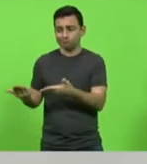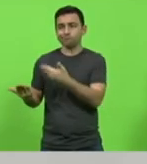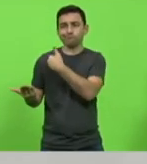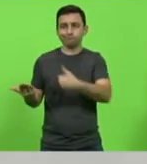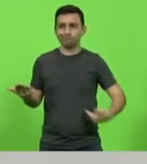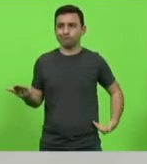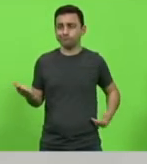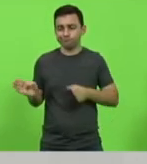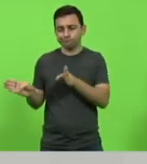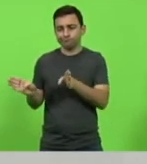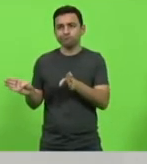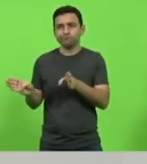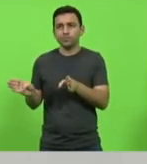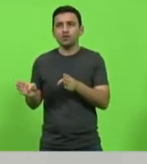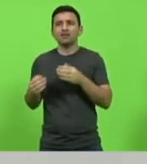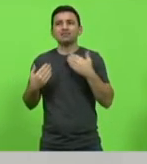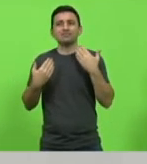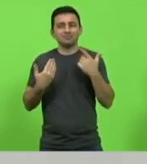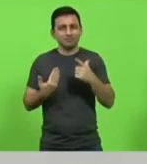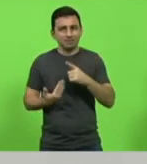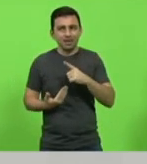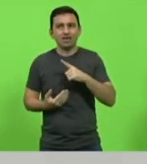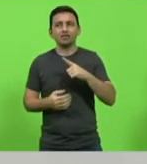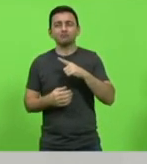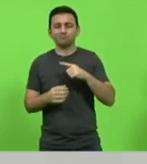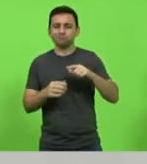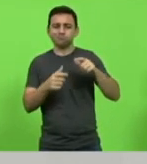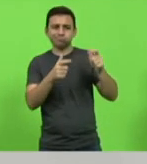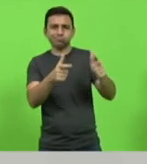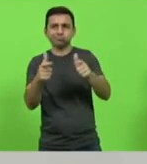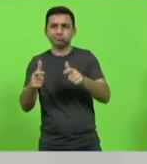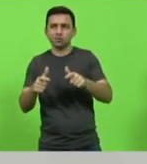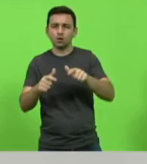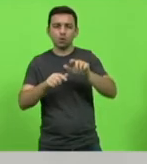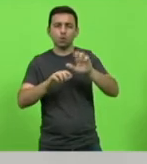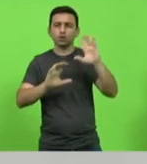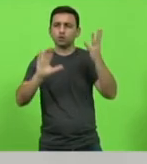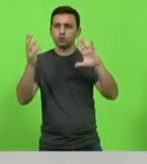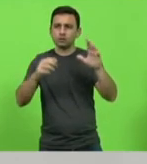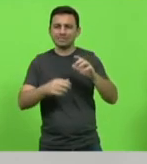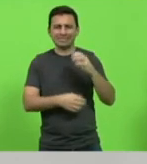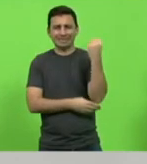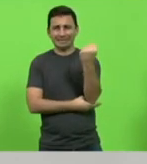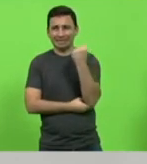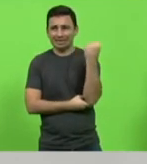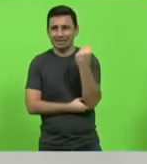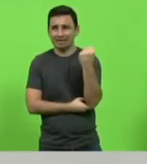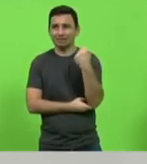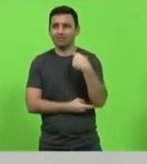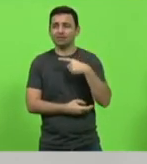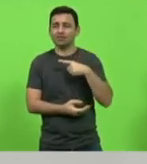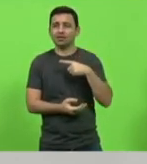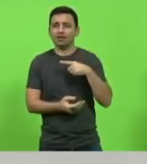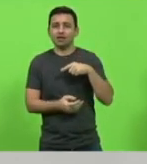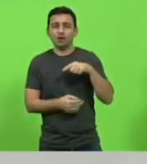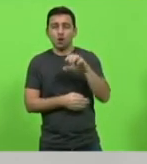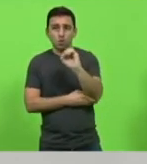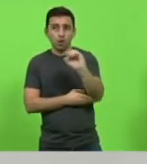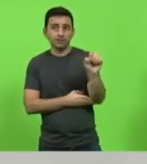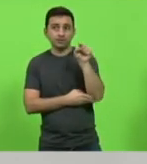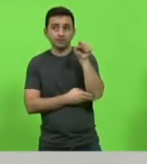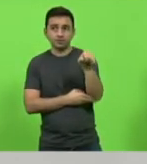ano e meio com situações gravíssimas eu fiz um roteiro no extremo-oeste e nesta semana